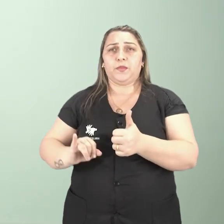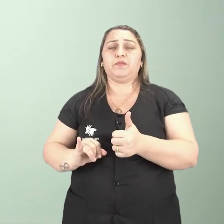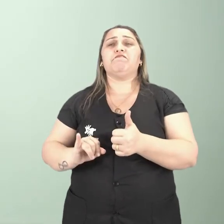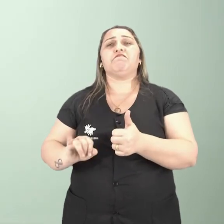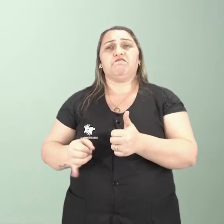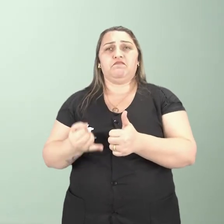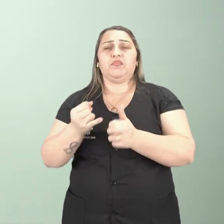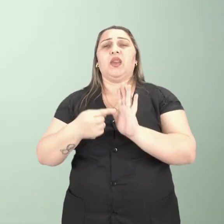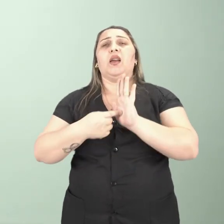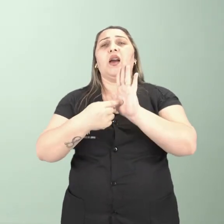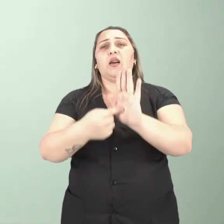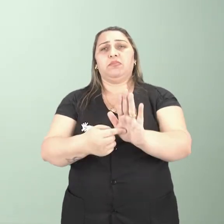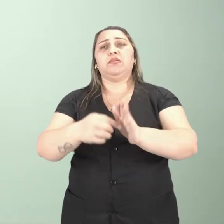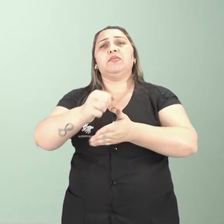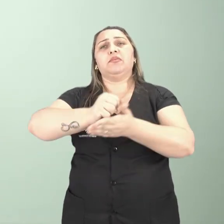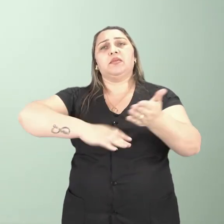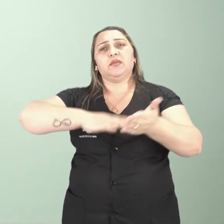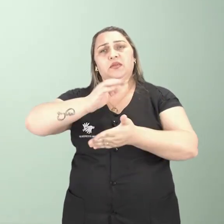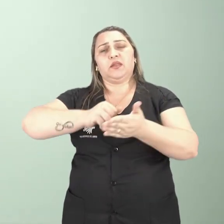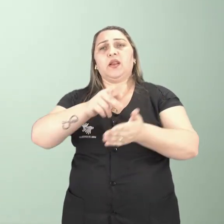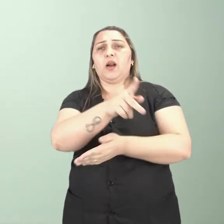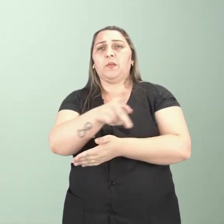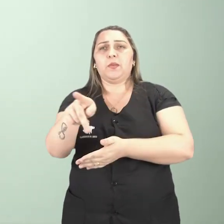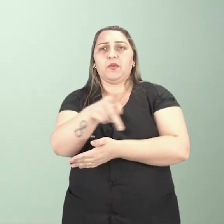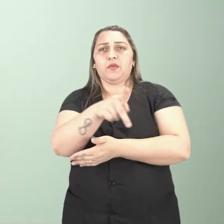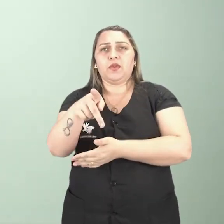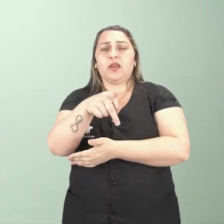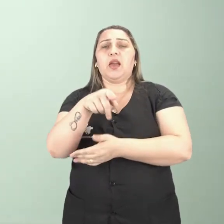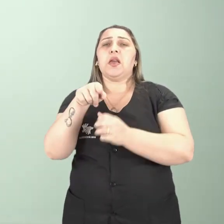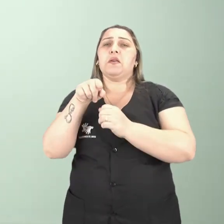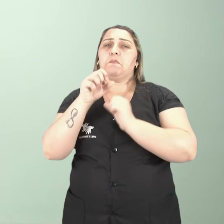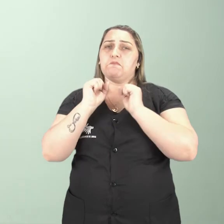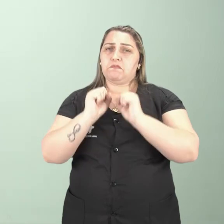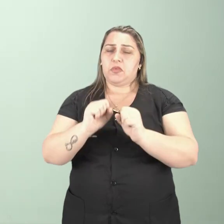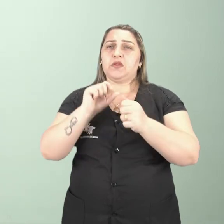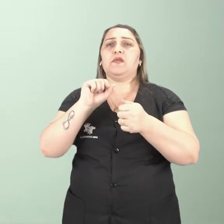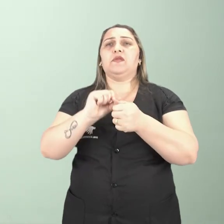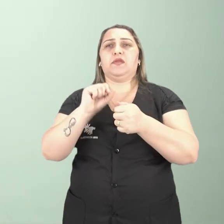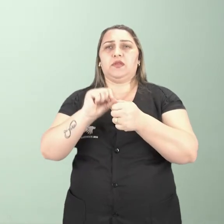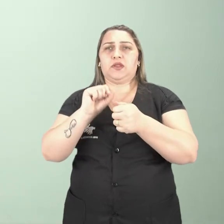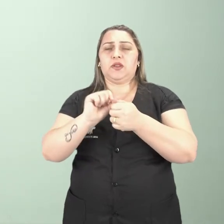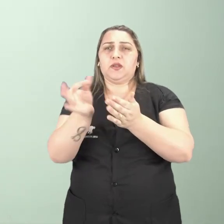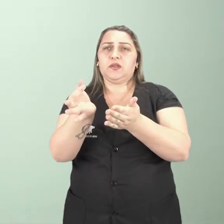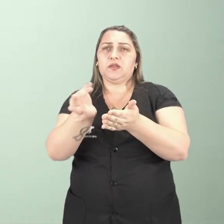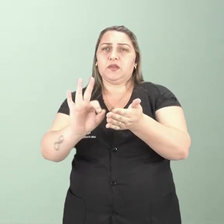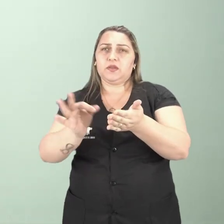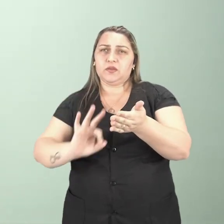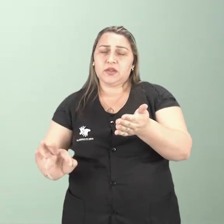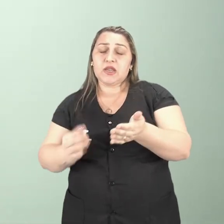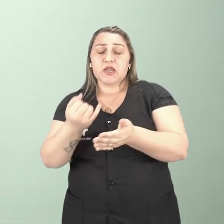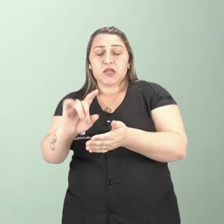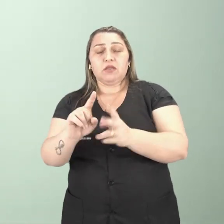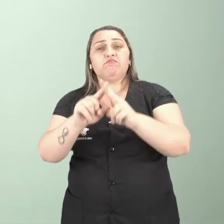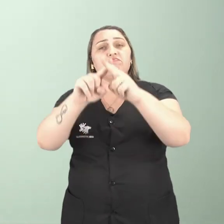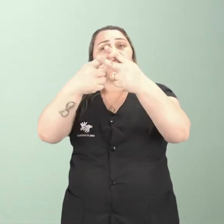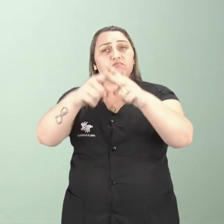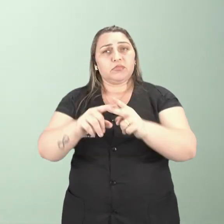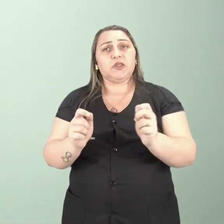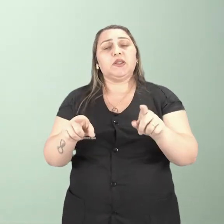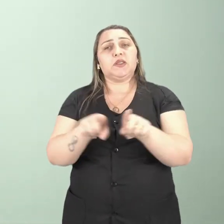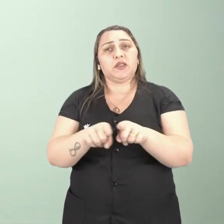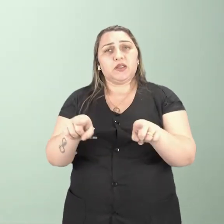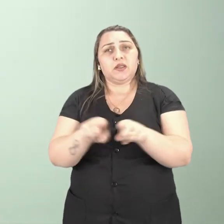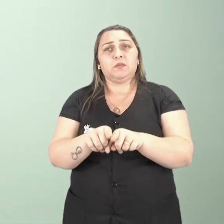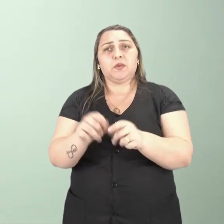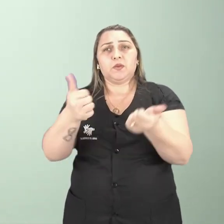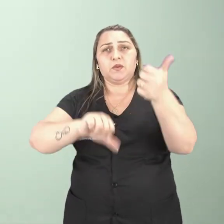oportunidade, apresente essas atividades ao professor para que ele possa fazer as devidas correções e, se for necessário, também